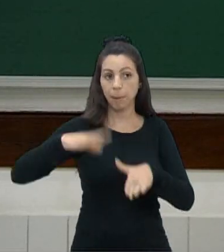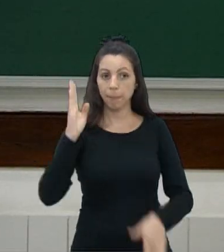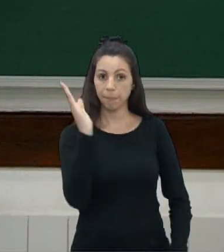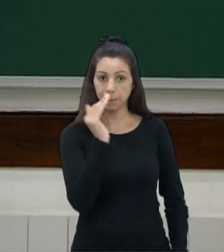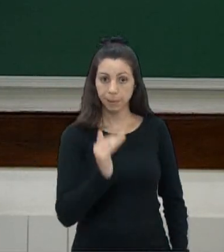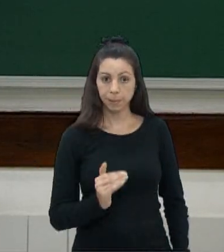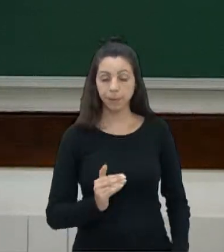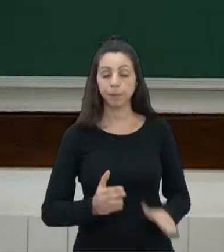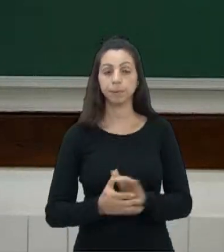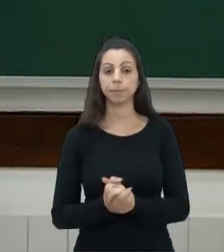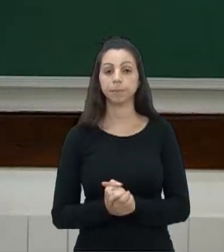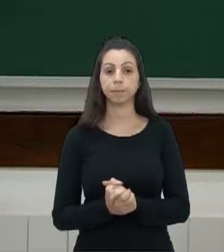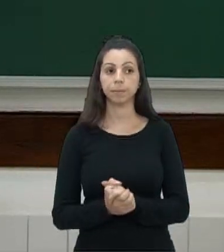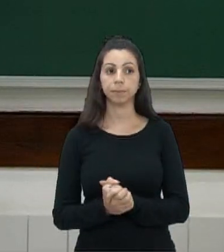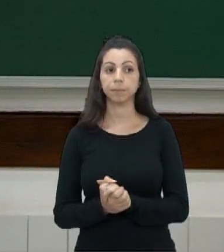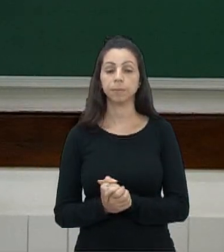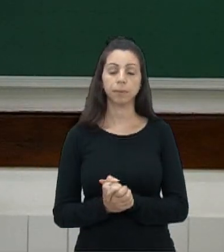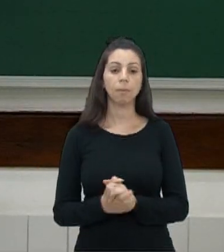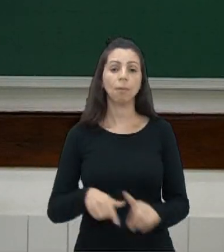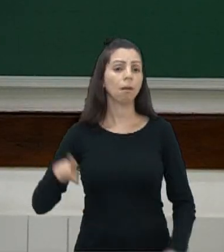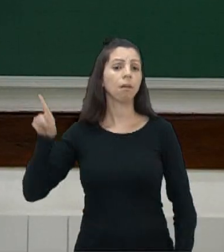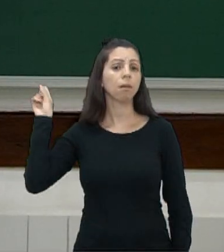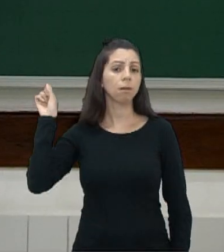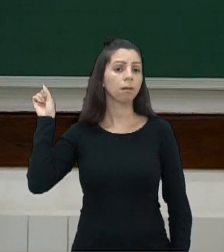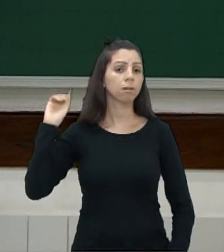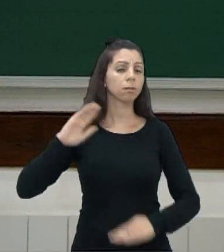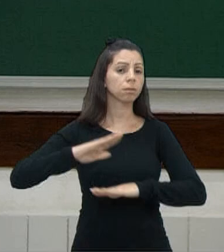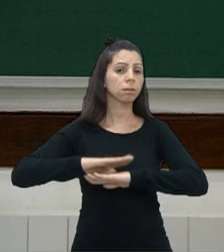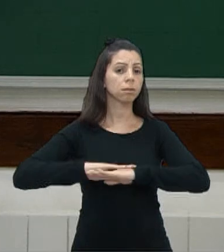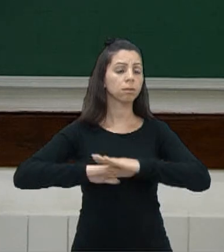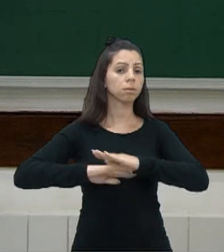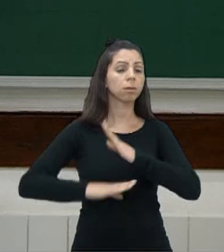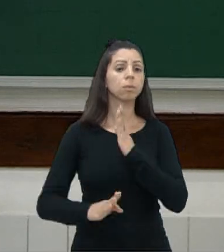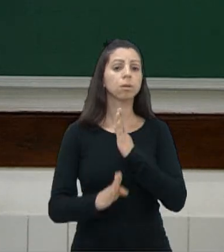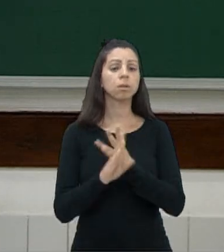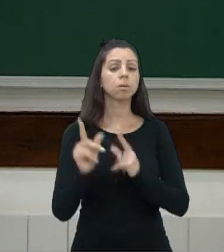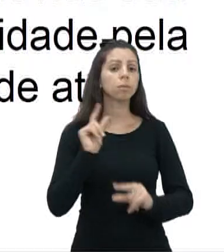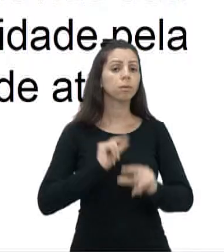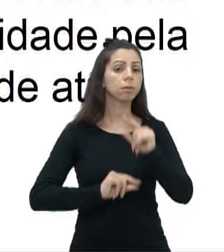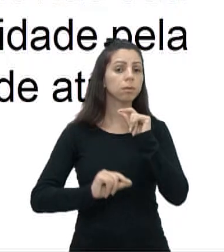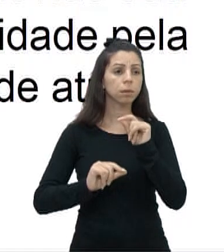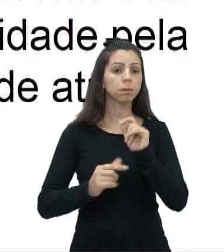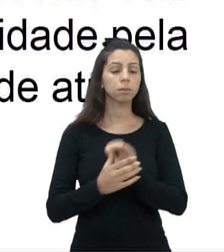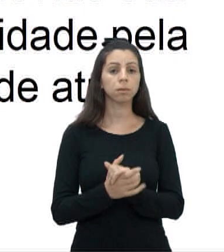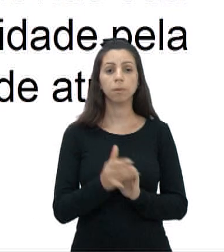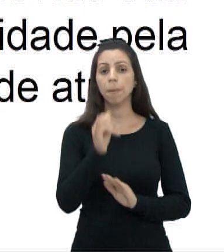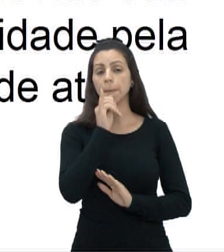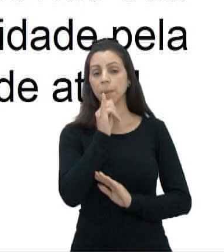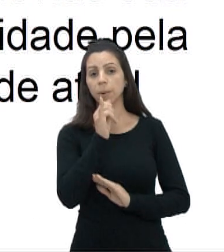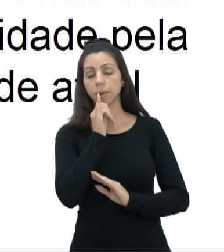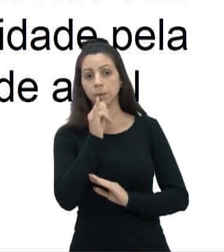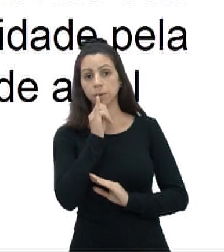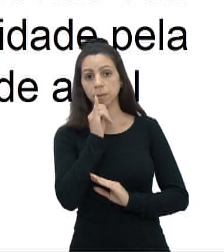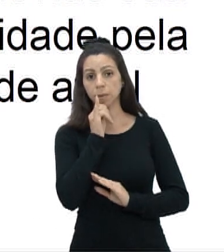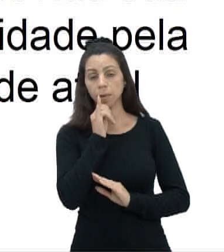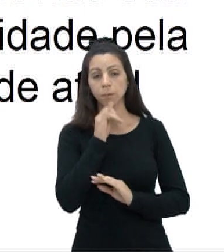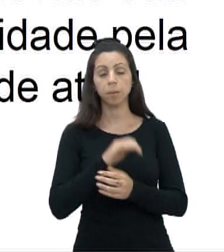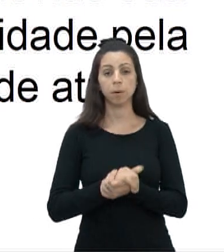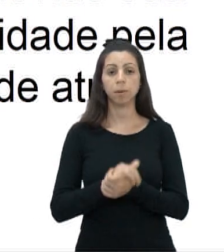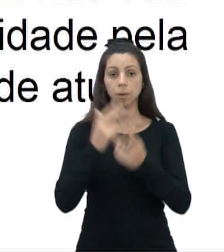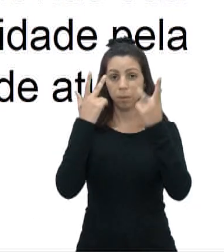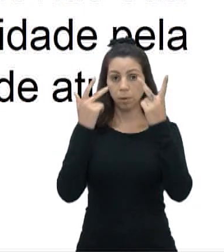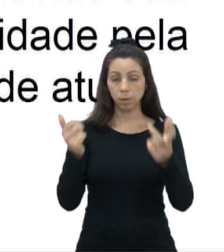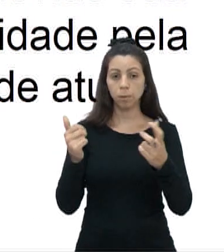nas bacias sedimentares, o que nós encontramos nas bacias sedimentares? Nós encontramos, por exemplo, recursos naturais dos quais se